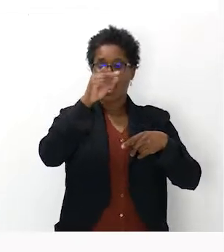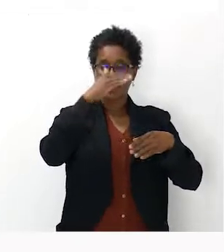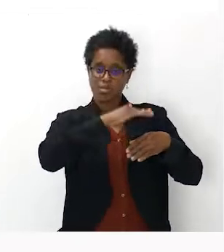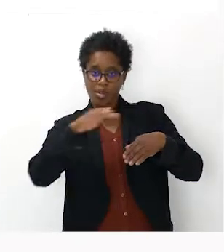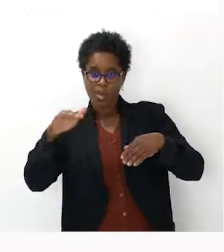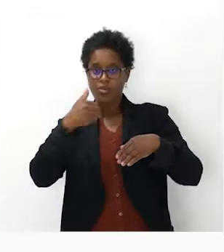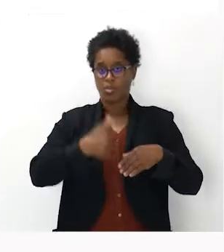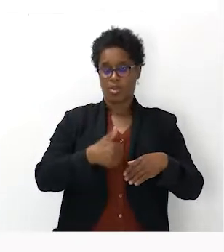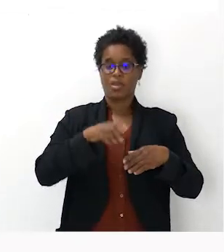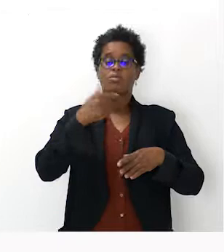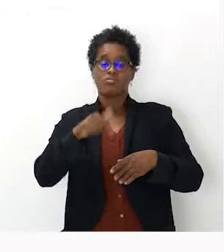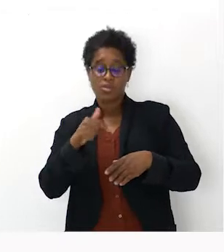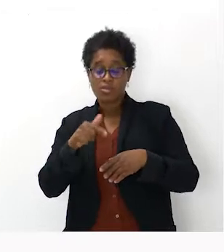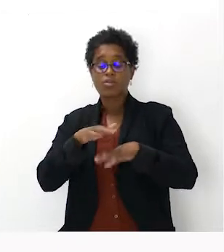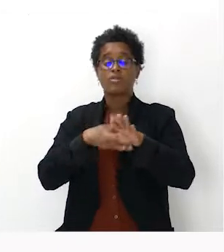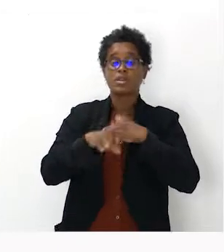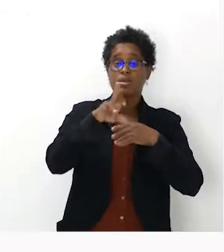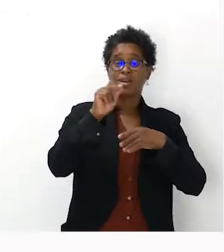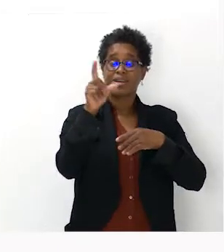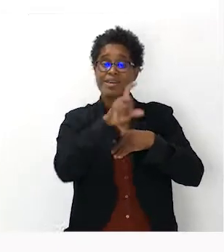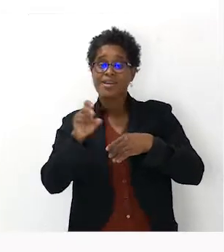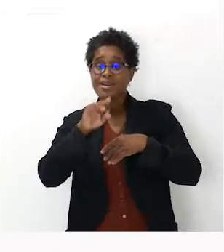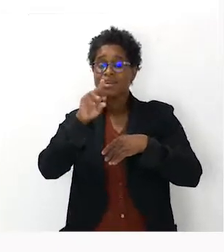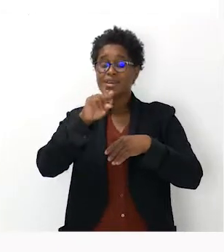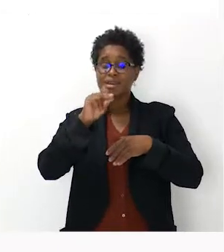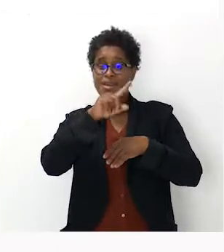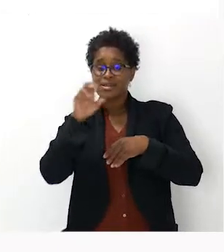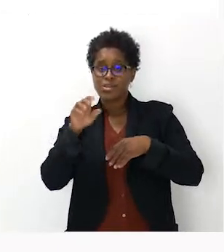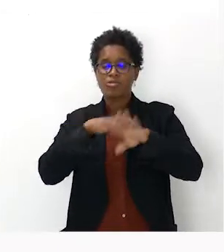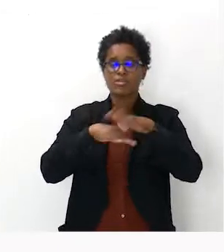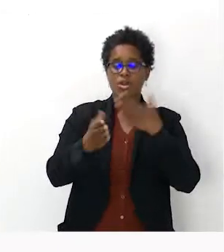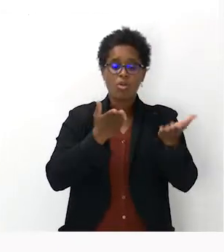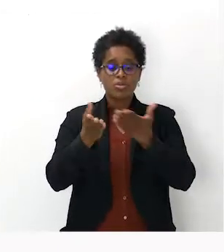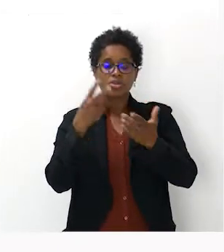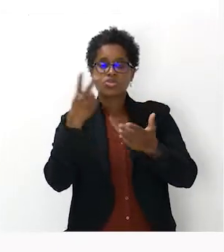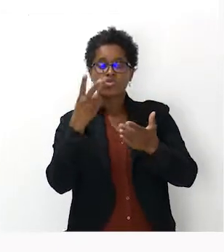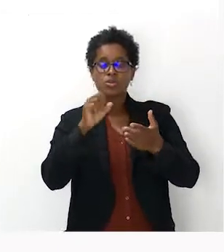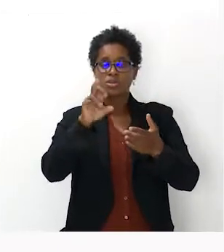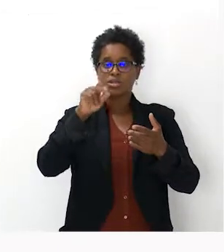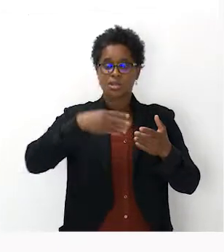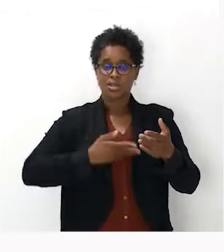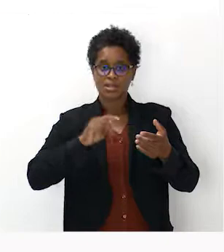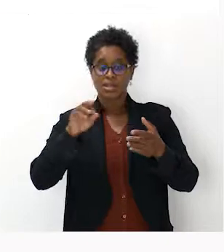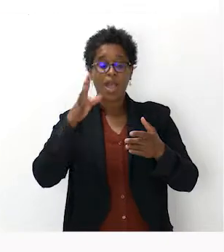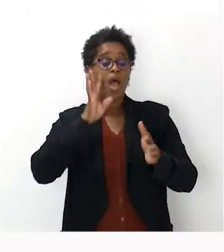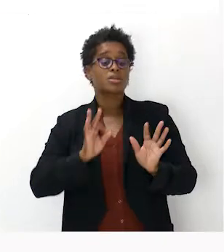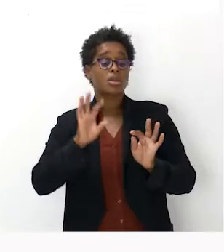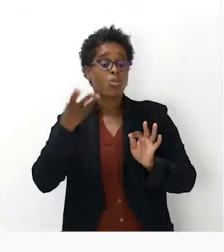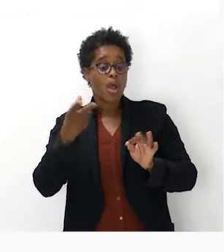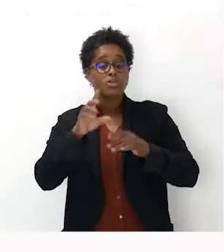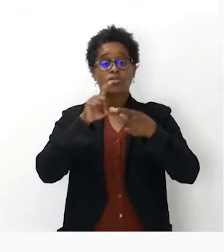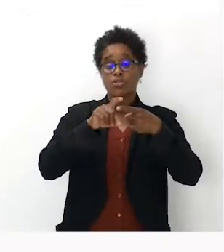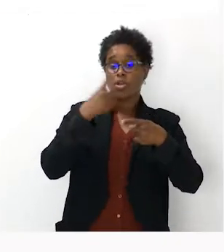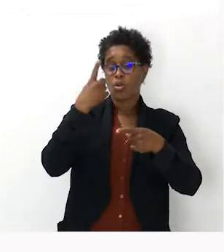a razão para fazer comparação entre duas grandezas. Assim, quando dividimos uma grandeza